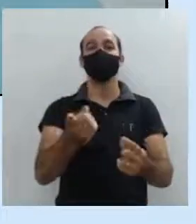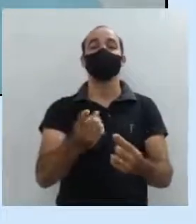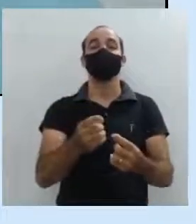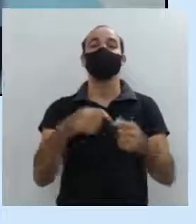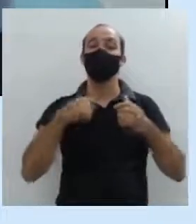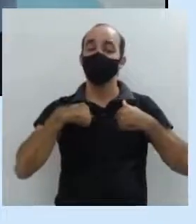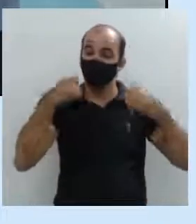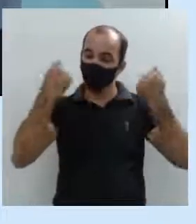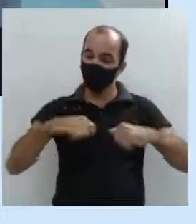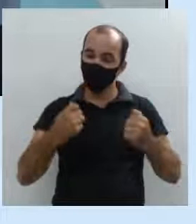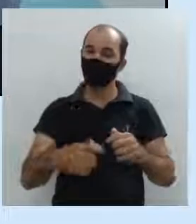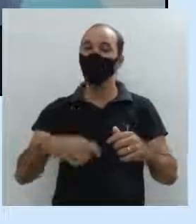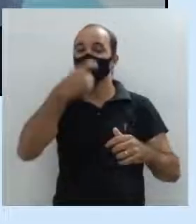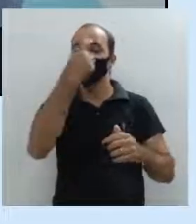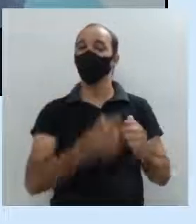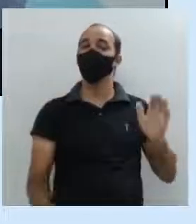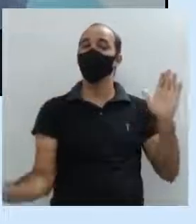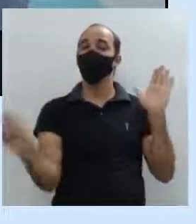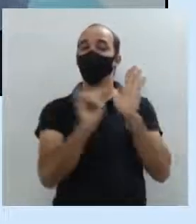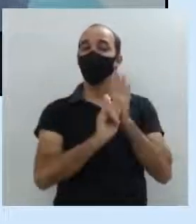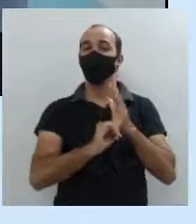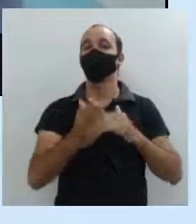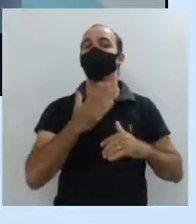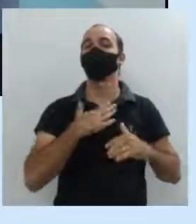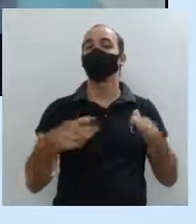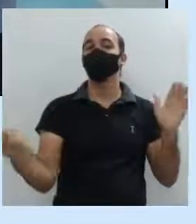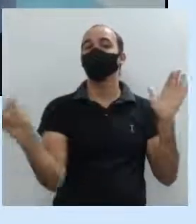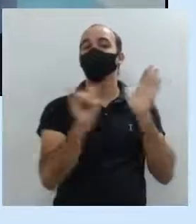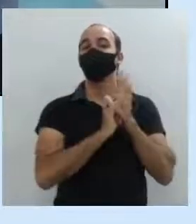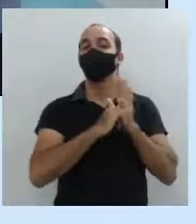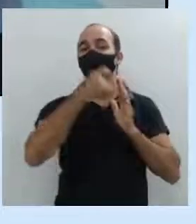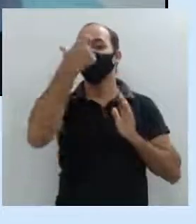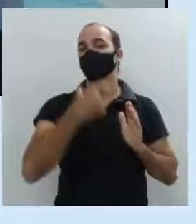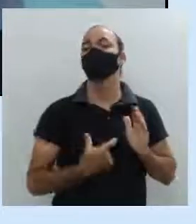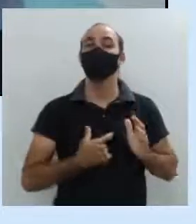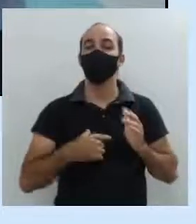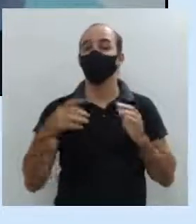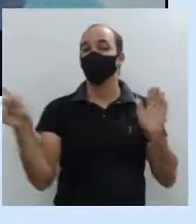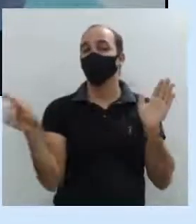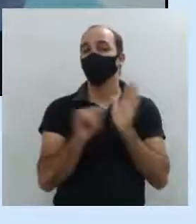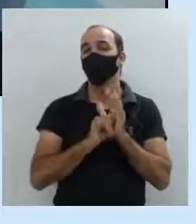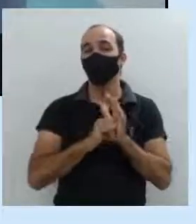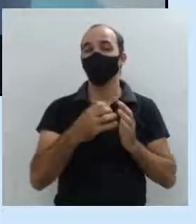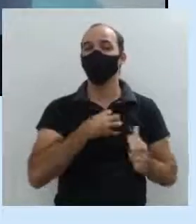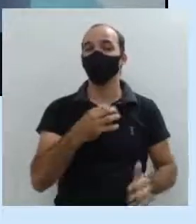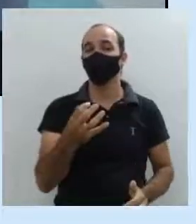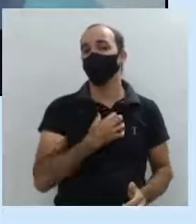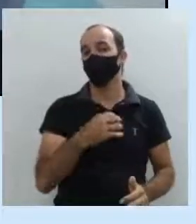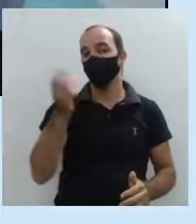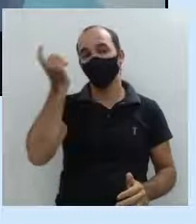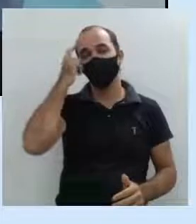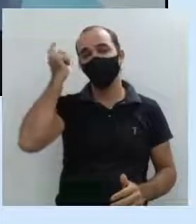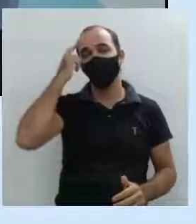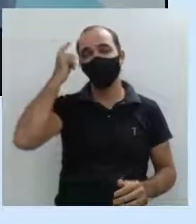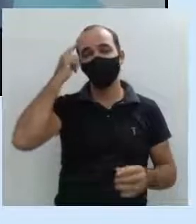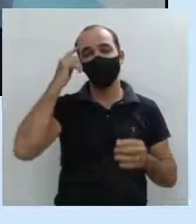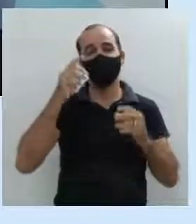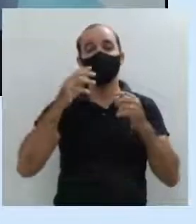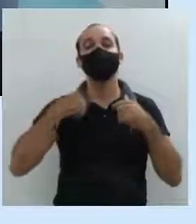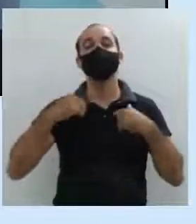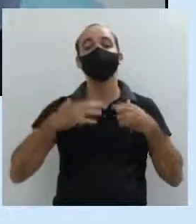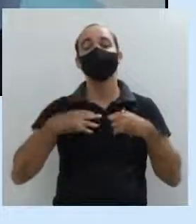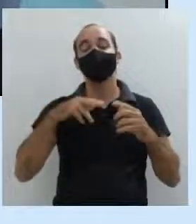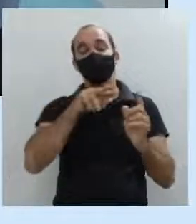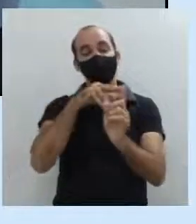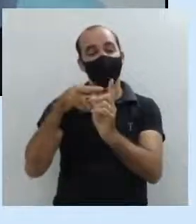eu preciso ser eu mesmo, ter a minha própria forma de pensar, os meus próprios questionamentos, minha própria visão